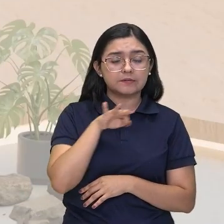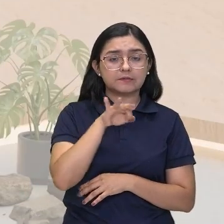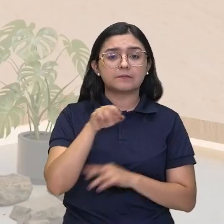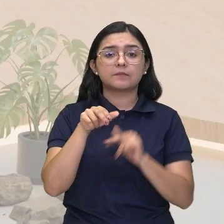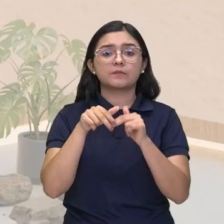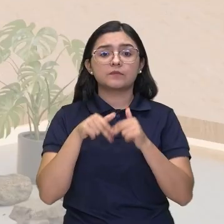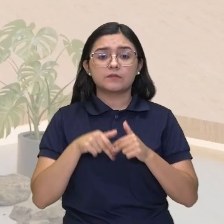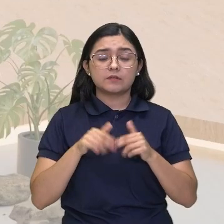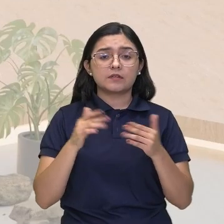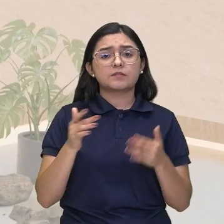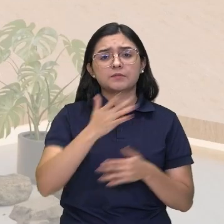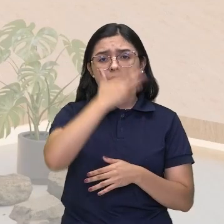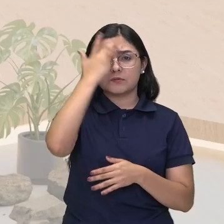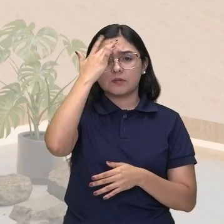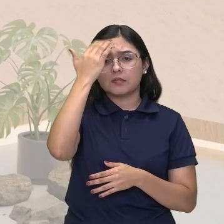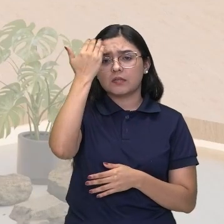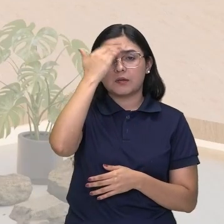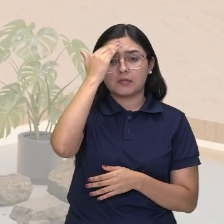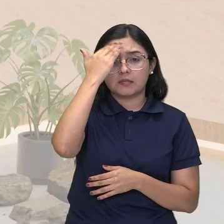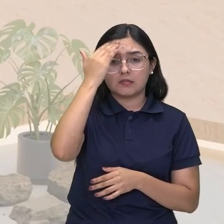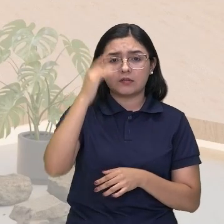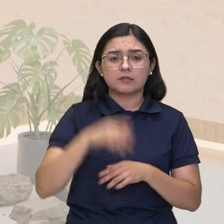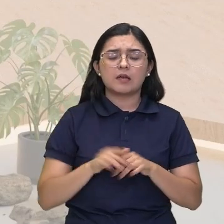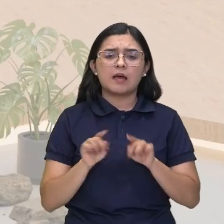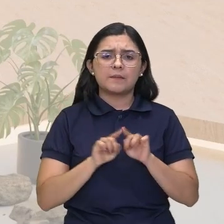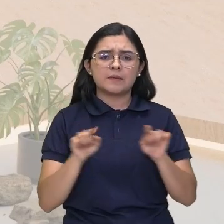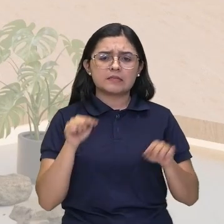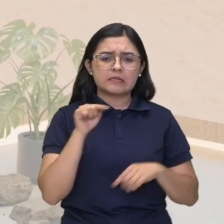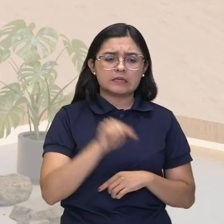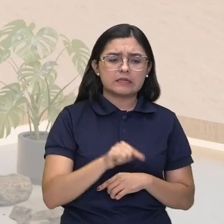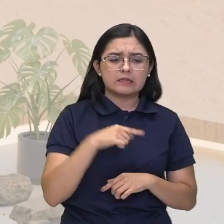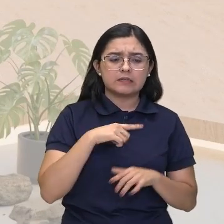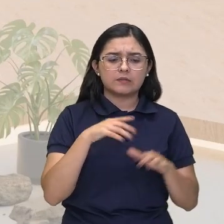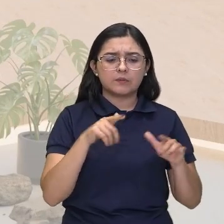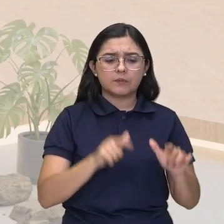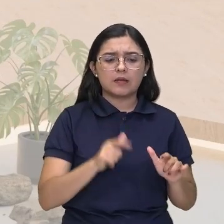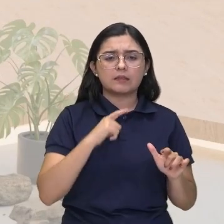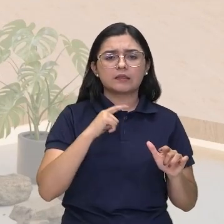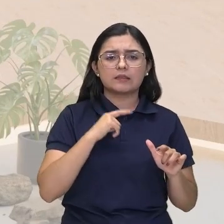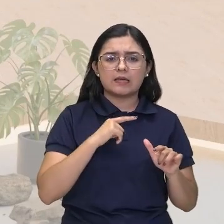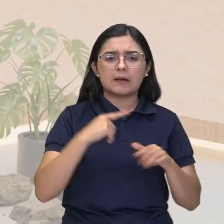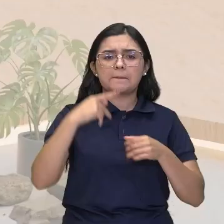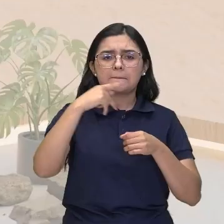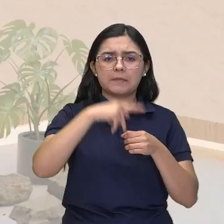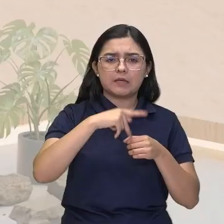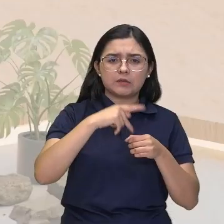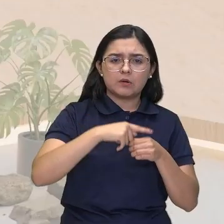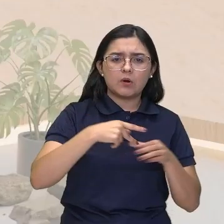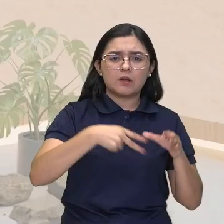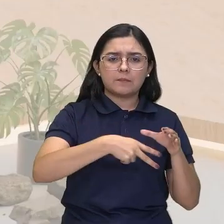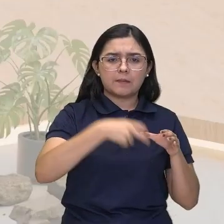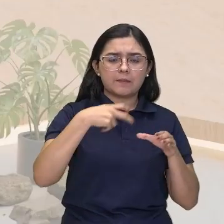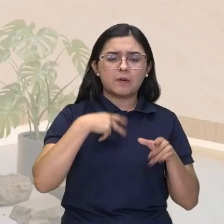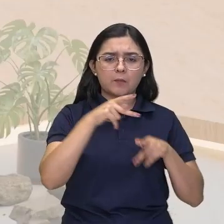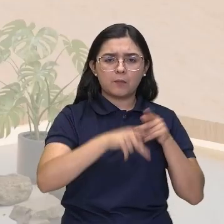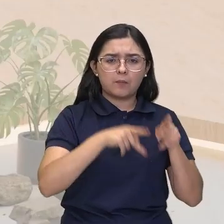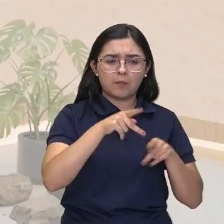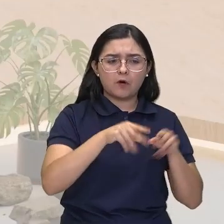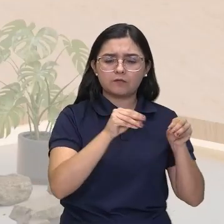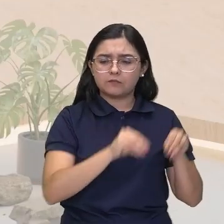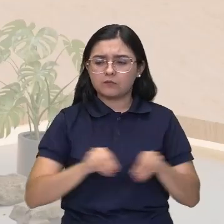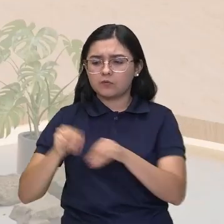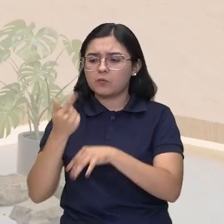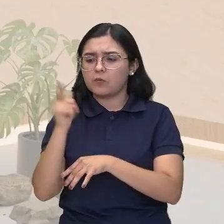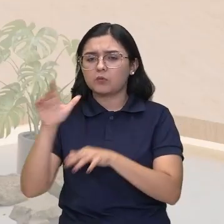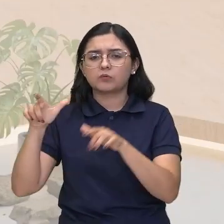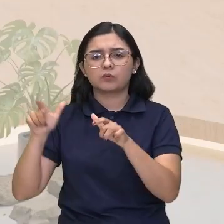vezes as pessoas não entendem, não, mas porque aqui tem petróleo, aqui tem minério, então tira daqui os indígenas, leva para outro canto, demarca uma terra e bota